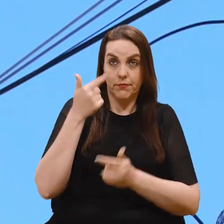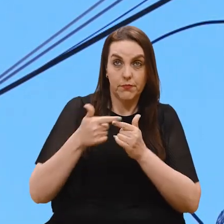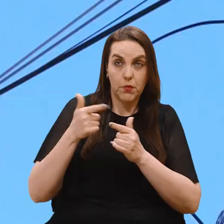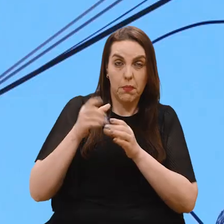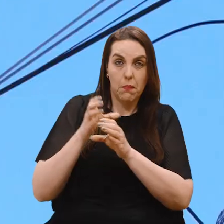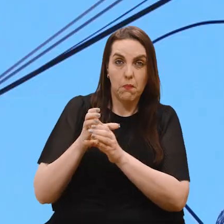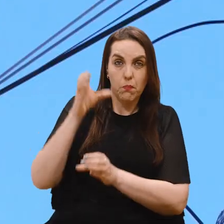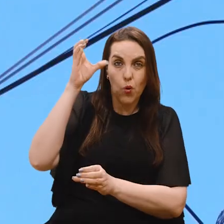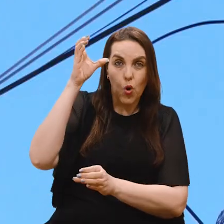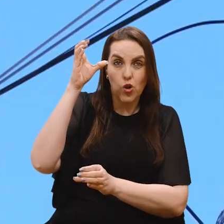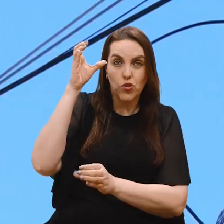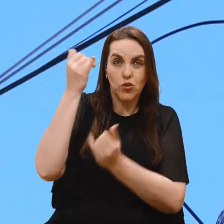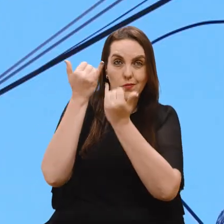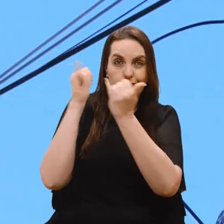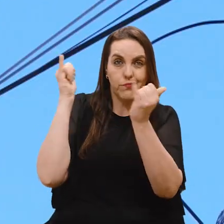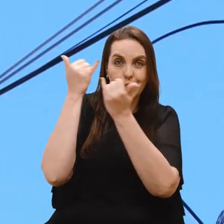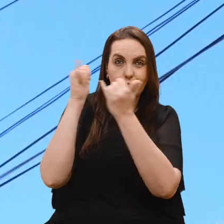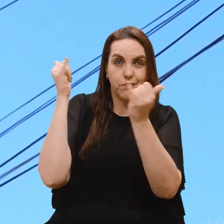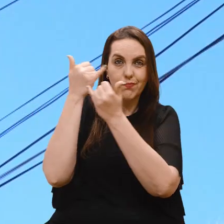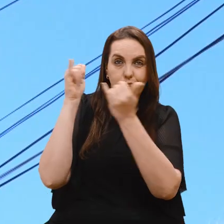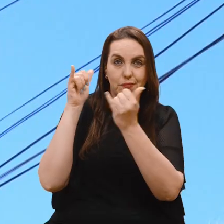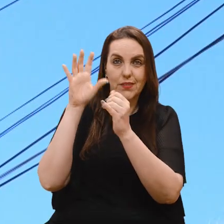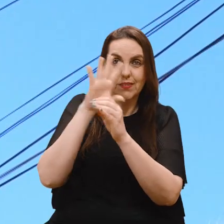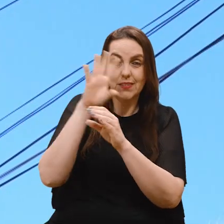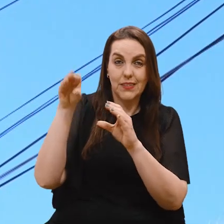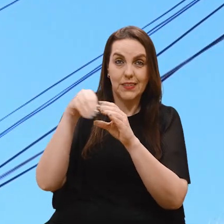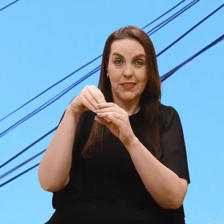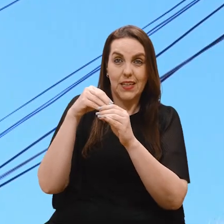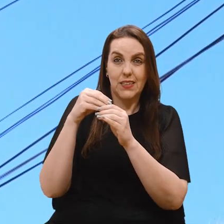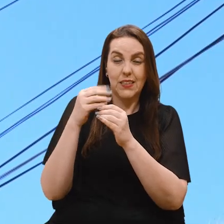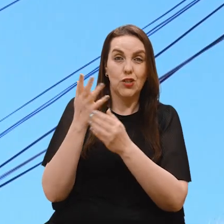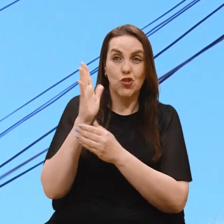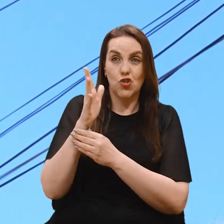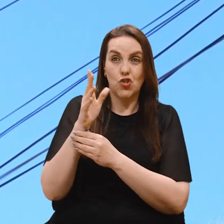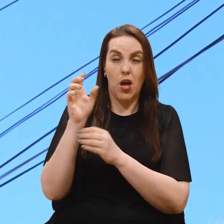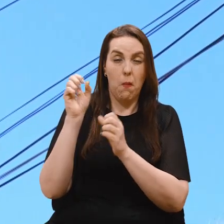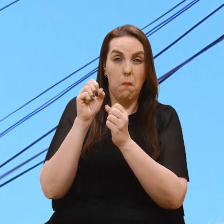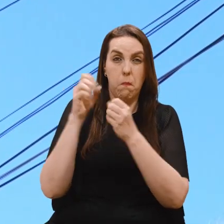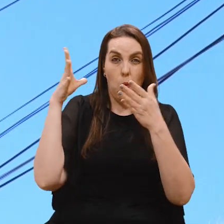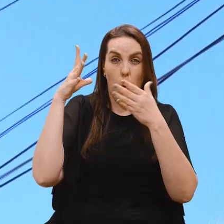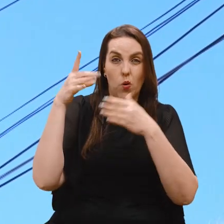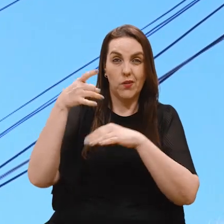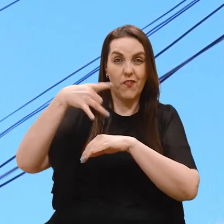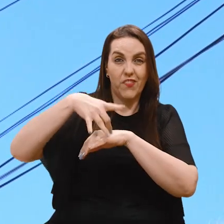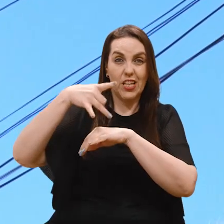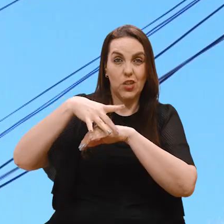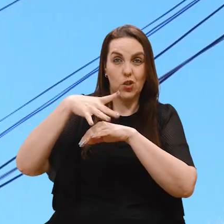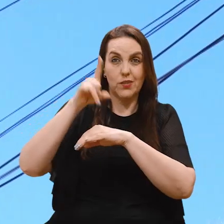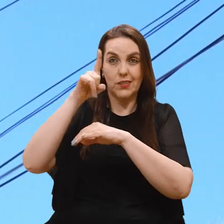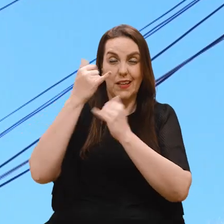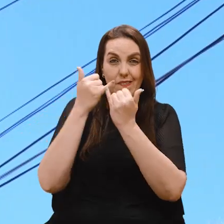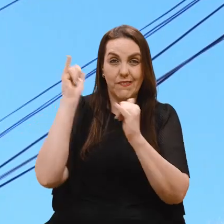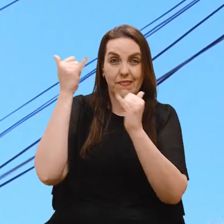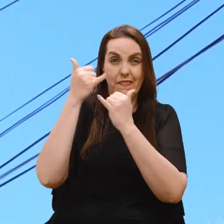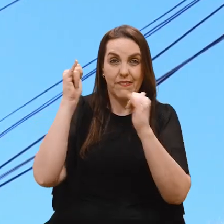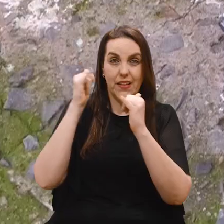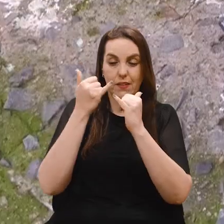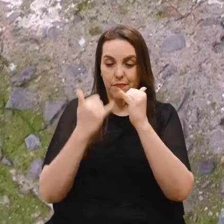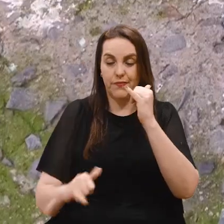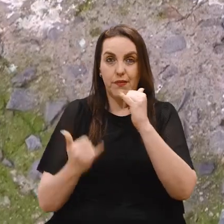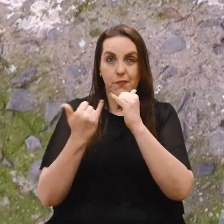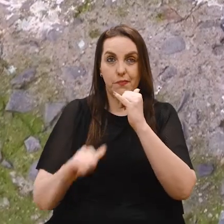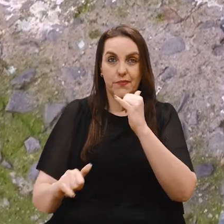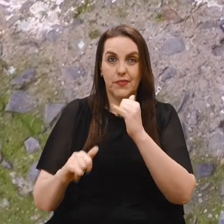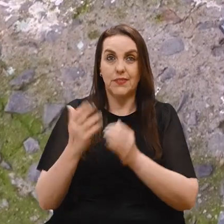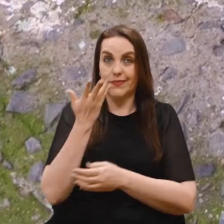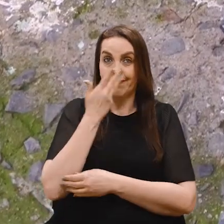que ele passa carga elétrica na casa, ele já até estourou a sacada de vidro, ele passa a carga aqui para as crianças que não dá.